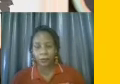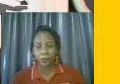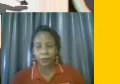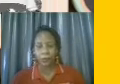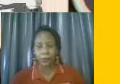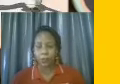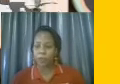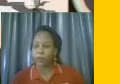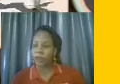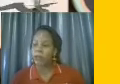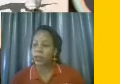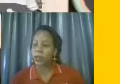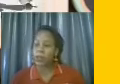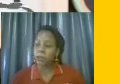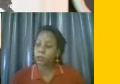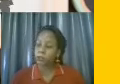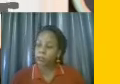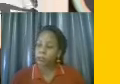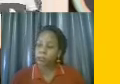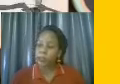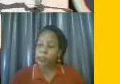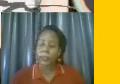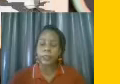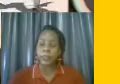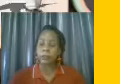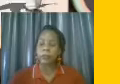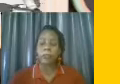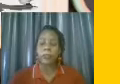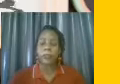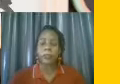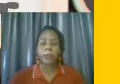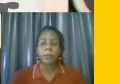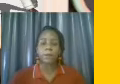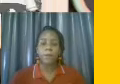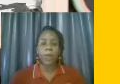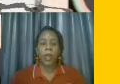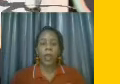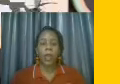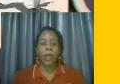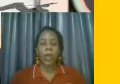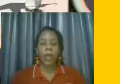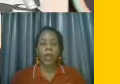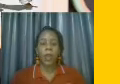samba dos negros africanos está dizendo que